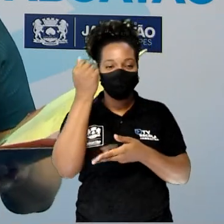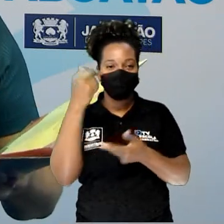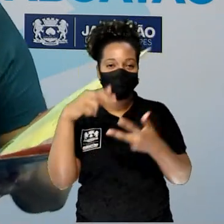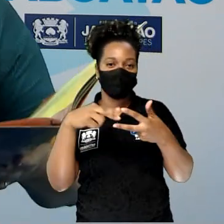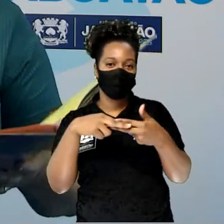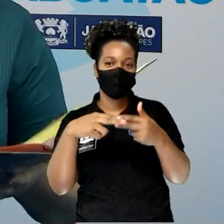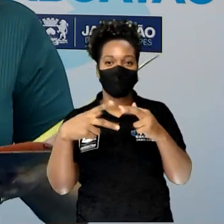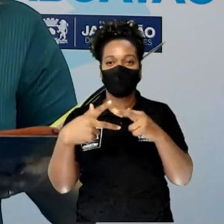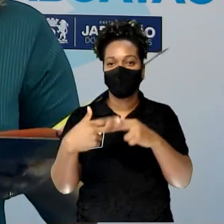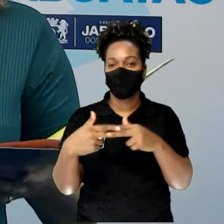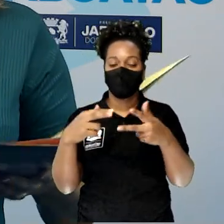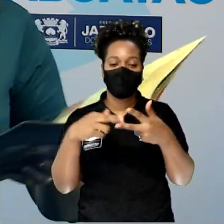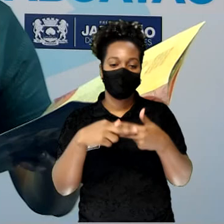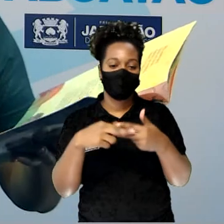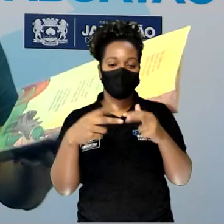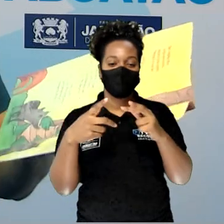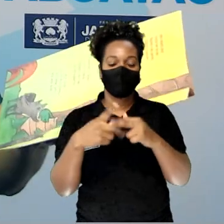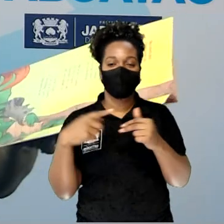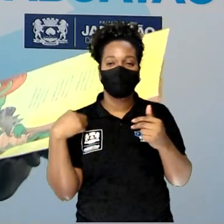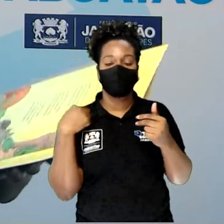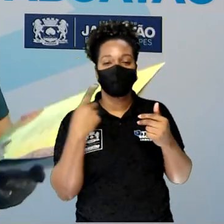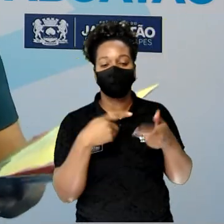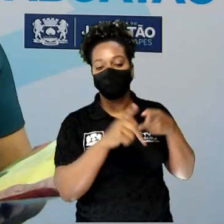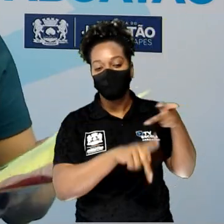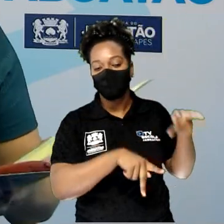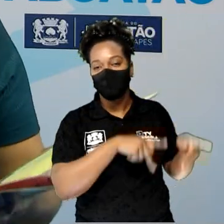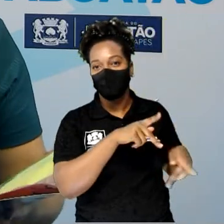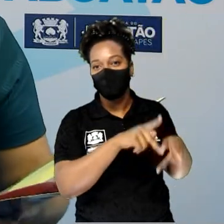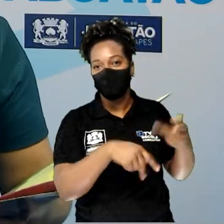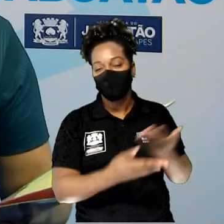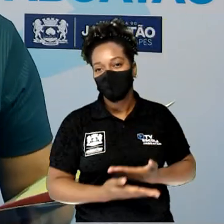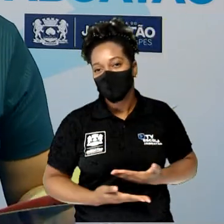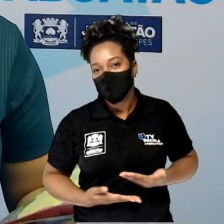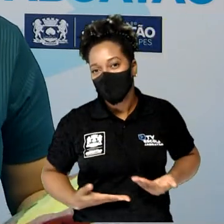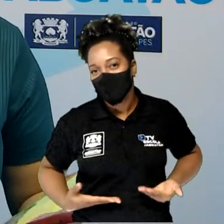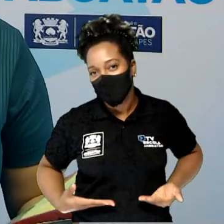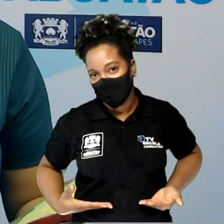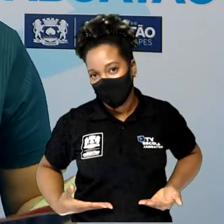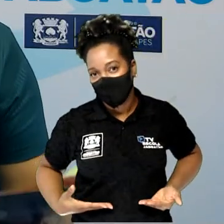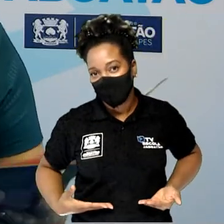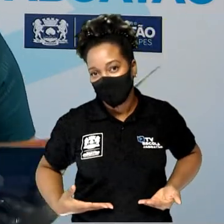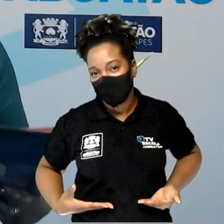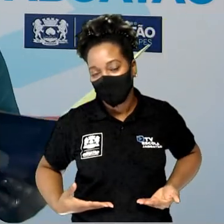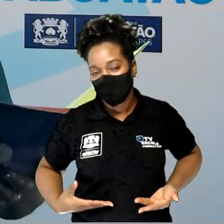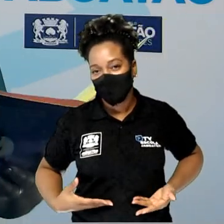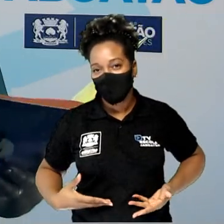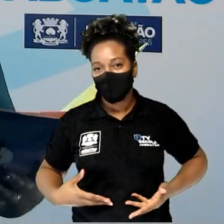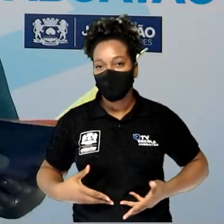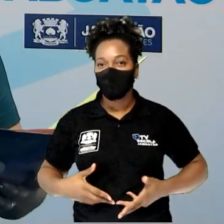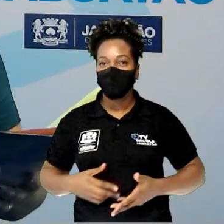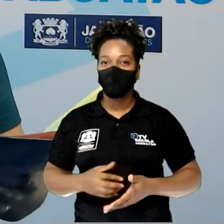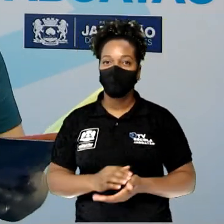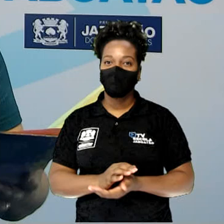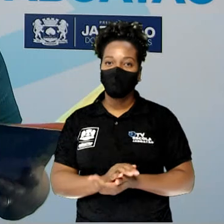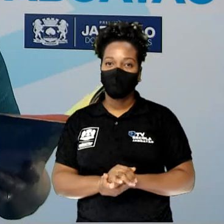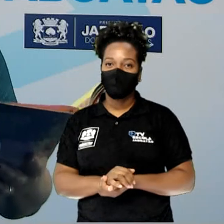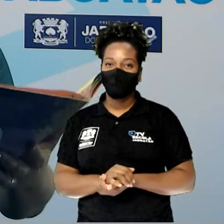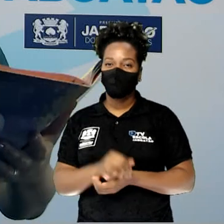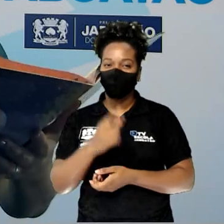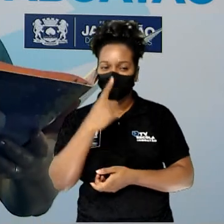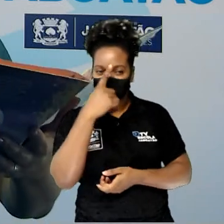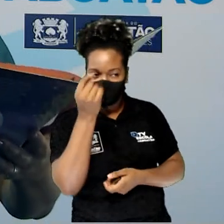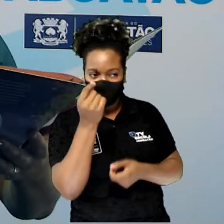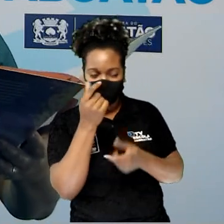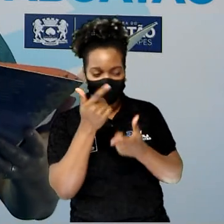teu nome. Carambola, carambola, o meu povo tá com fome. Quando a bruxa